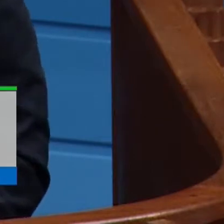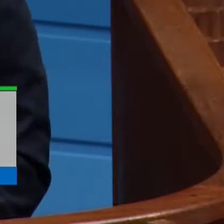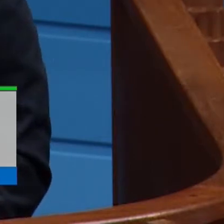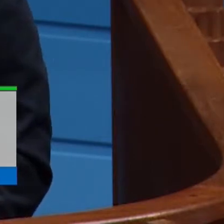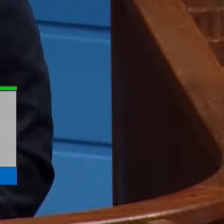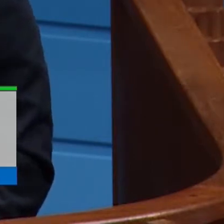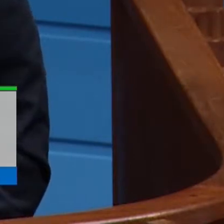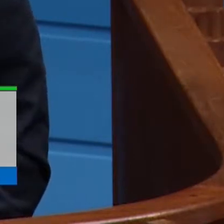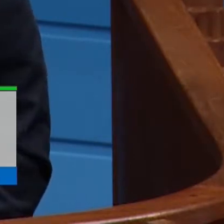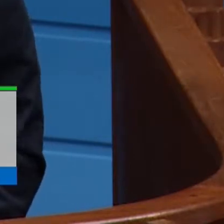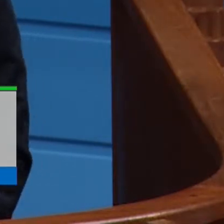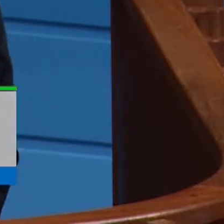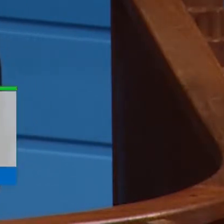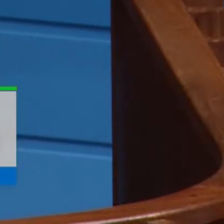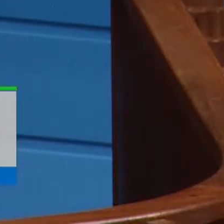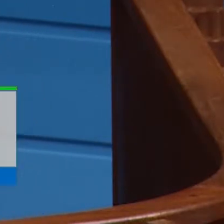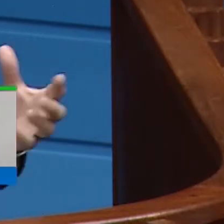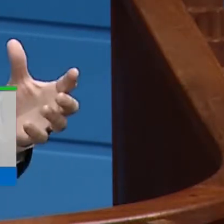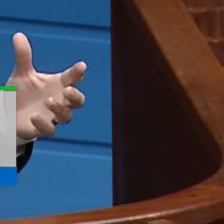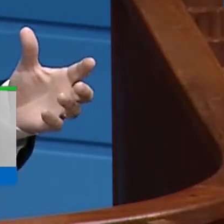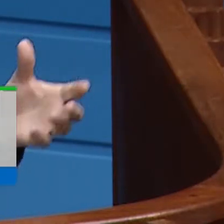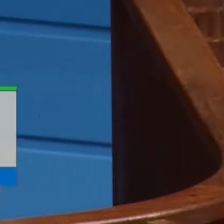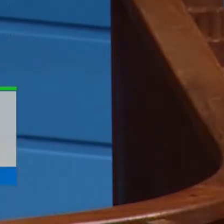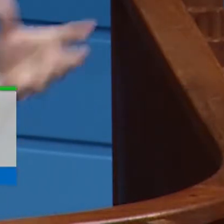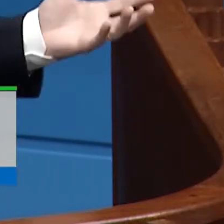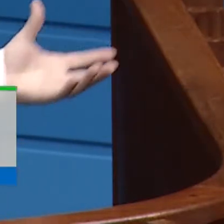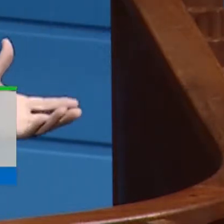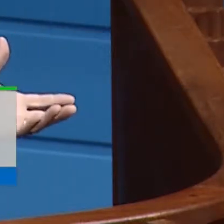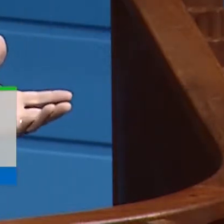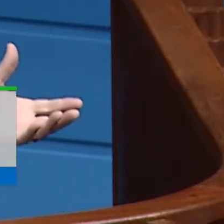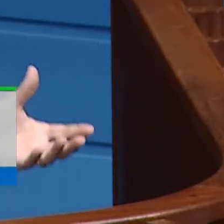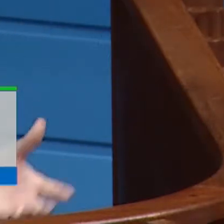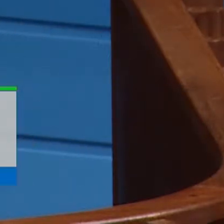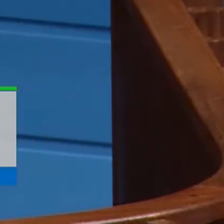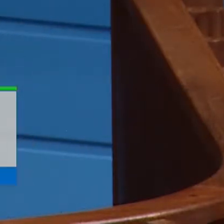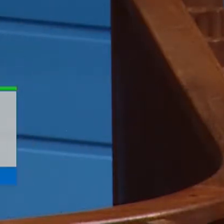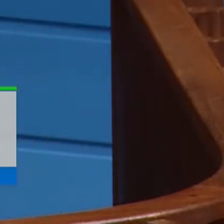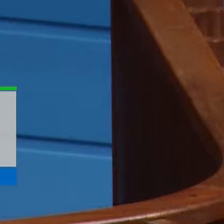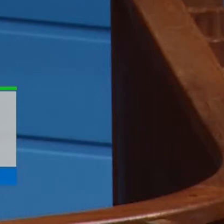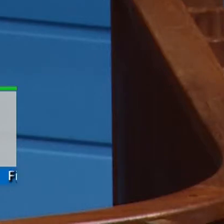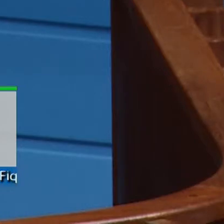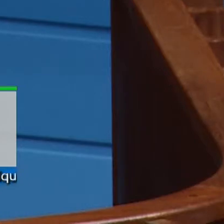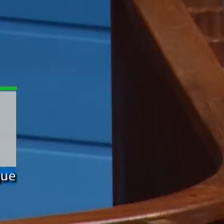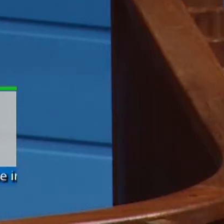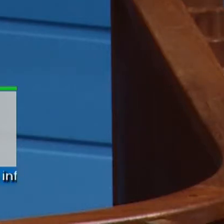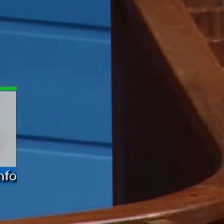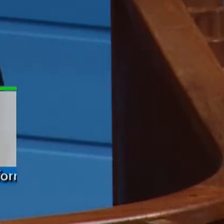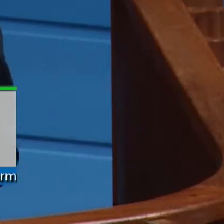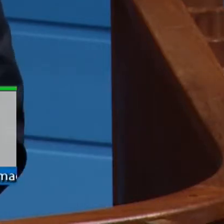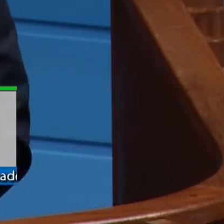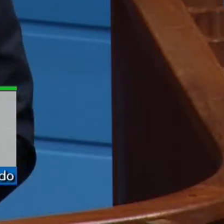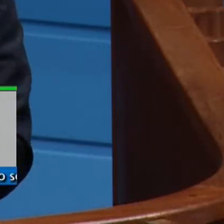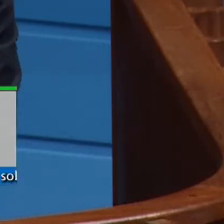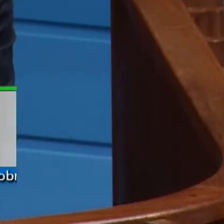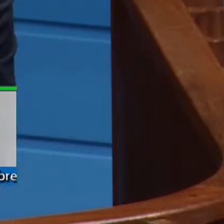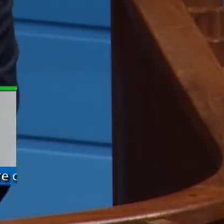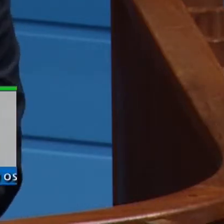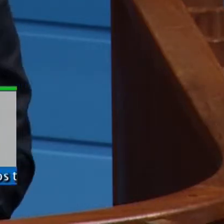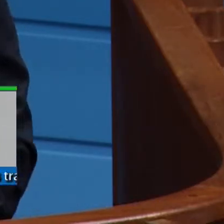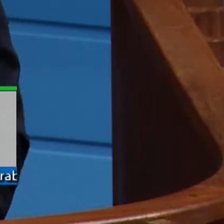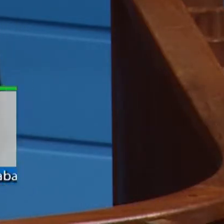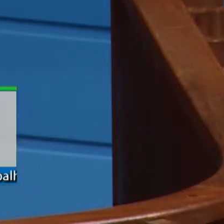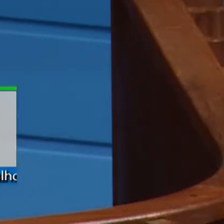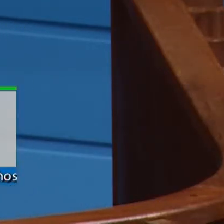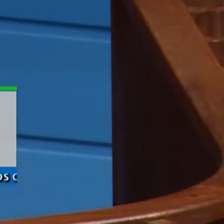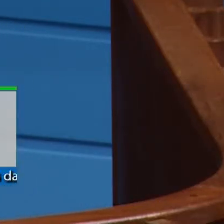recursos hídricos apenas quando já aconteceu o problema. A gente lembrar do lago aqui